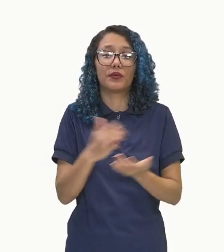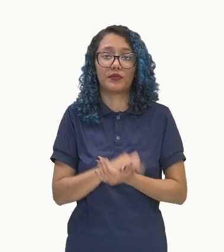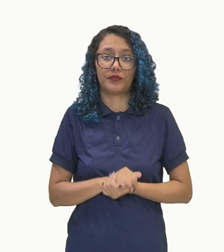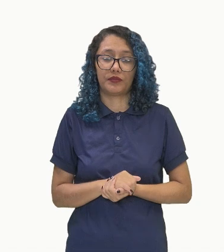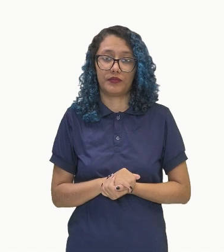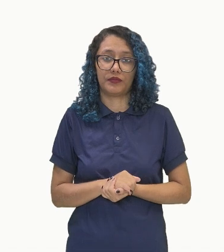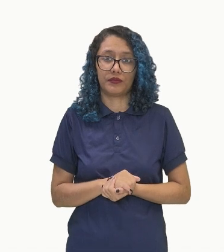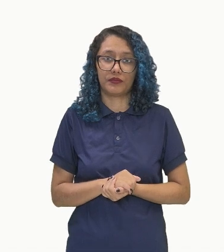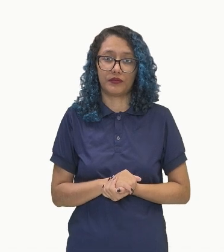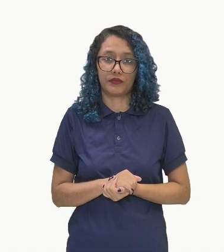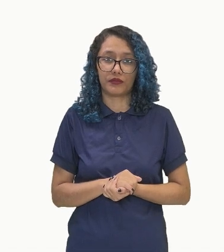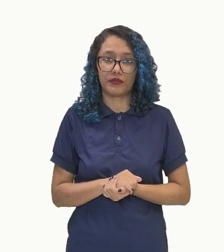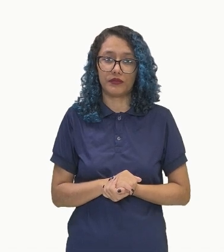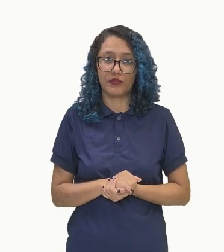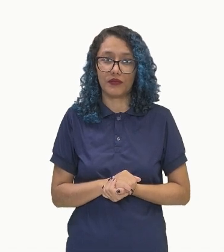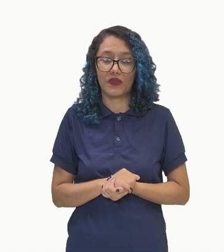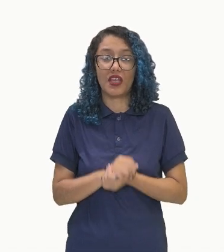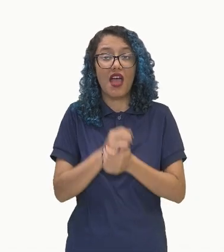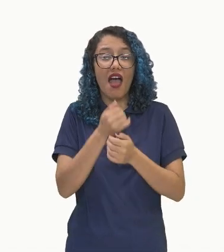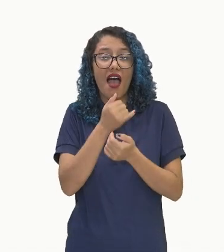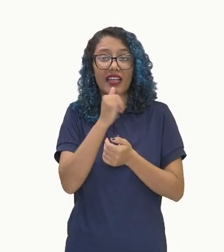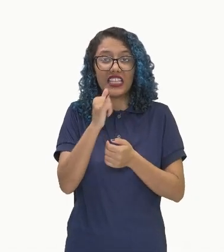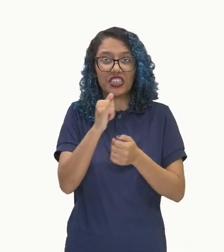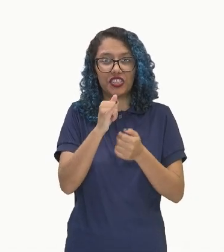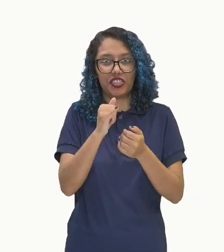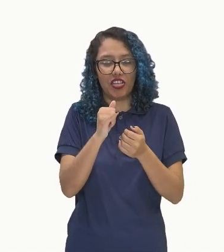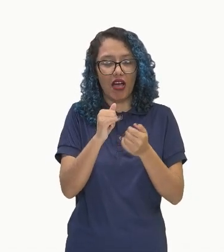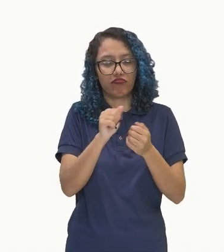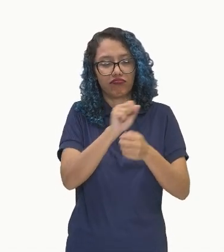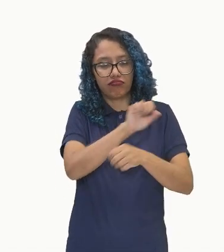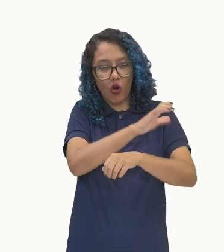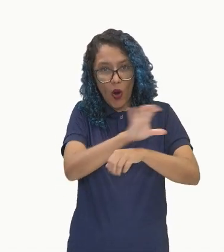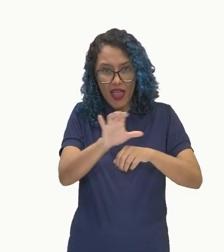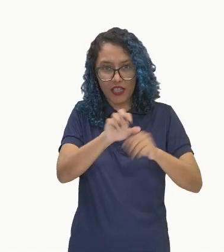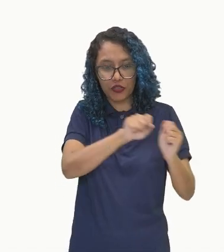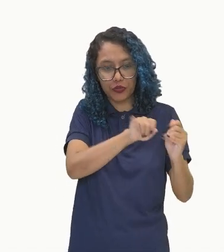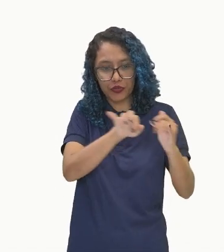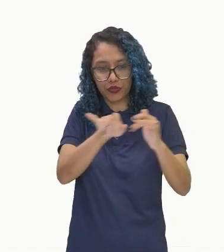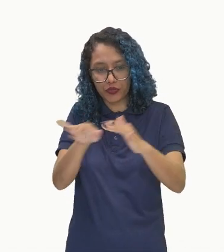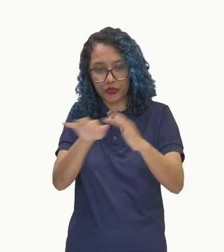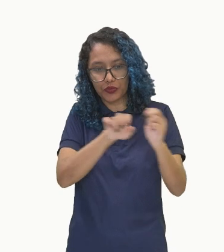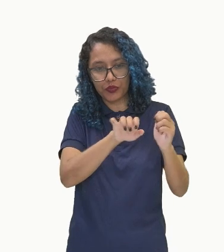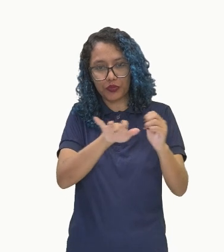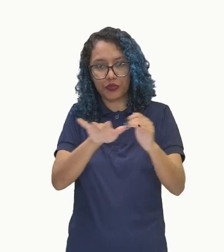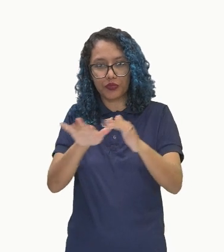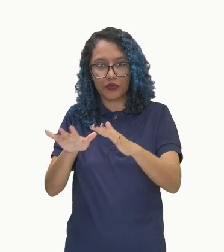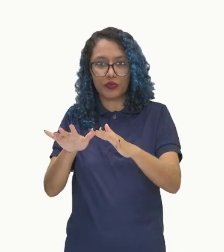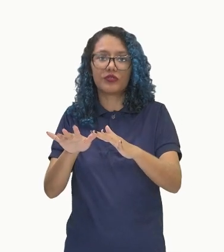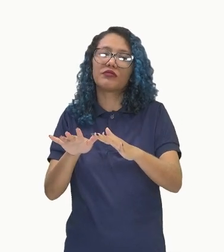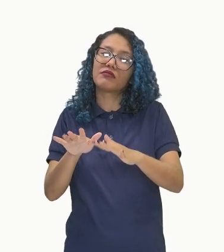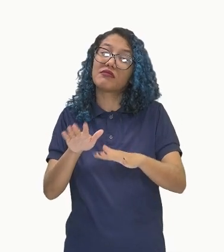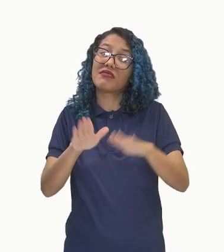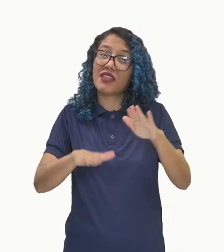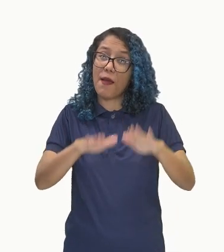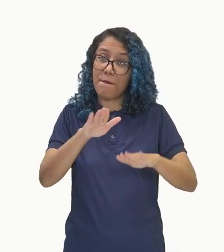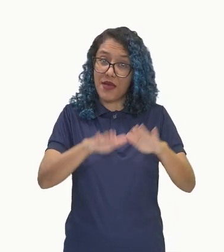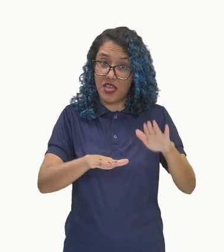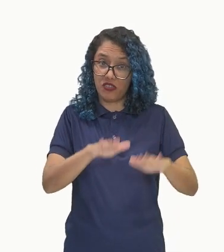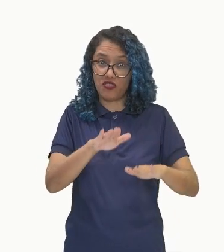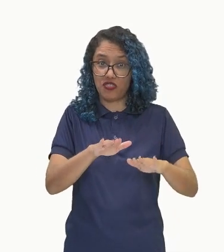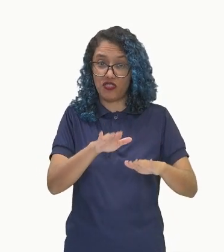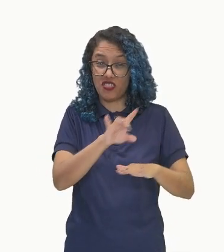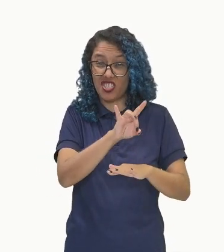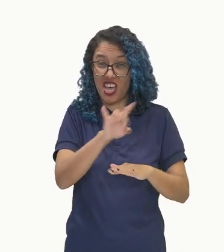pode variar em cada um deles, dependendo da resistência ou da carga de cada